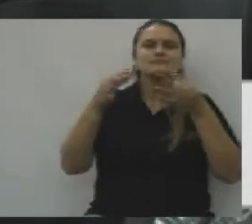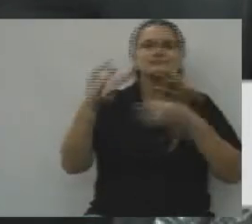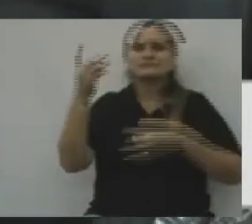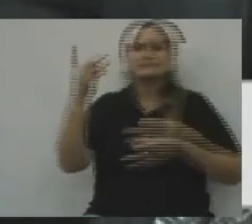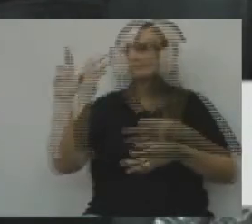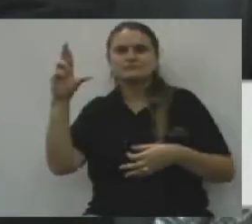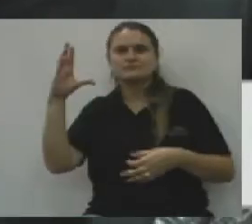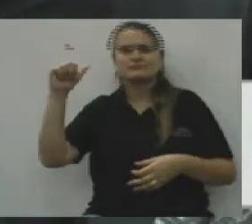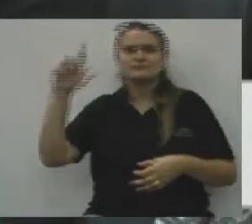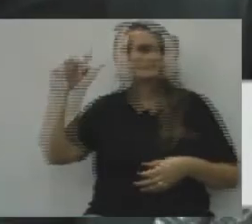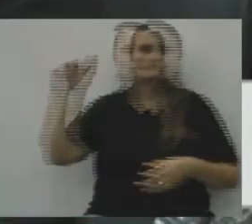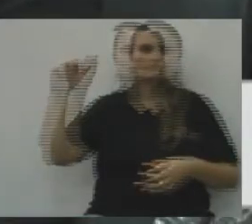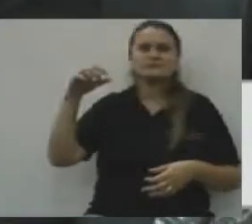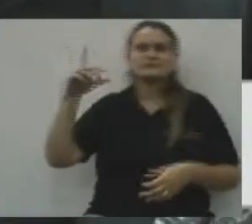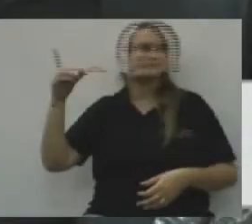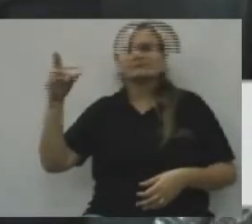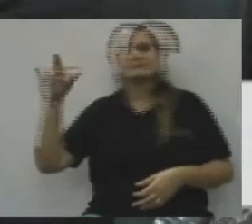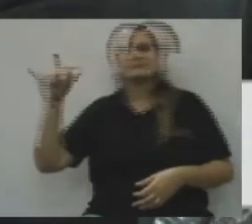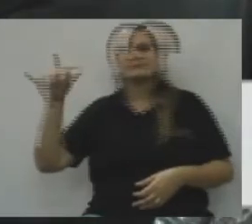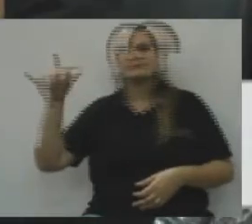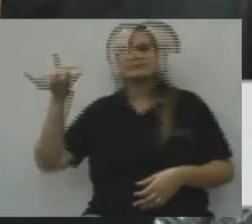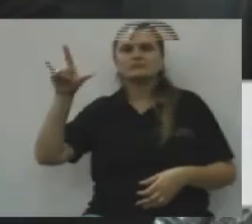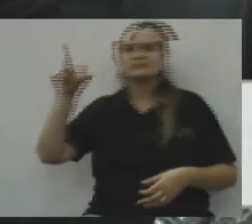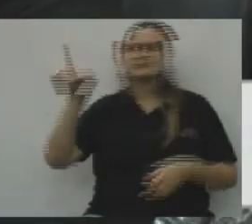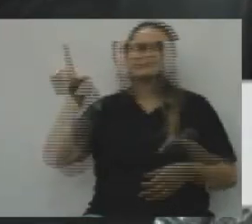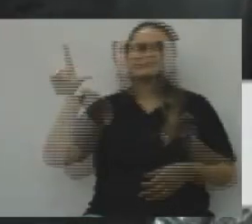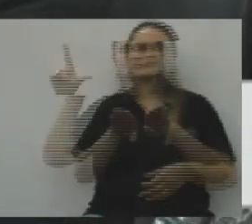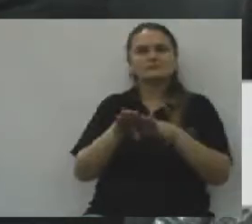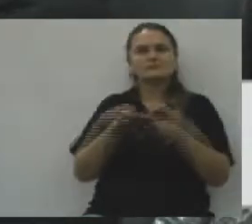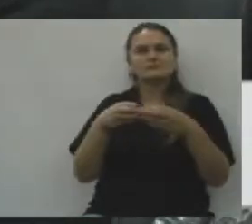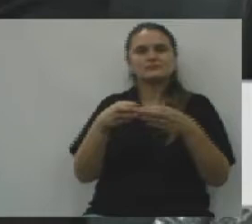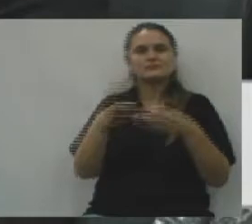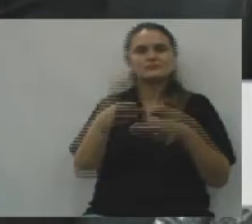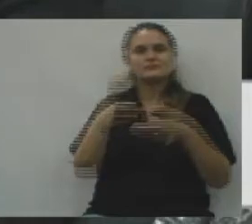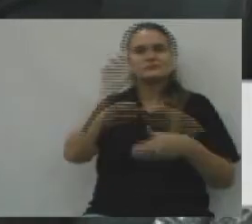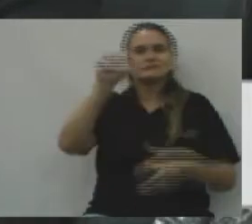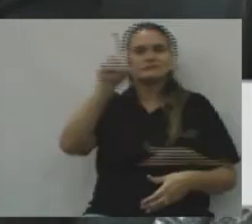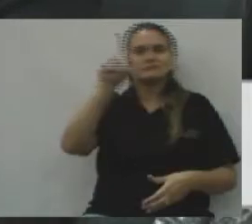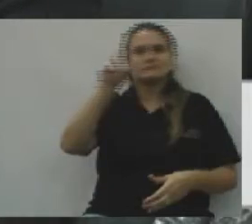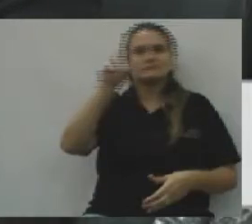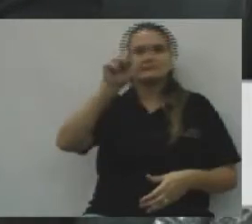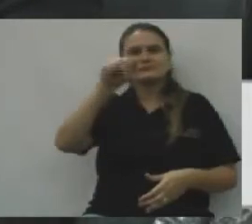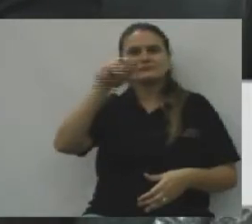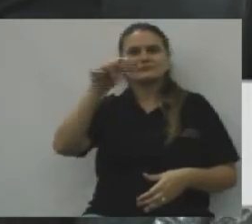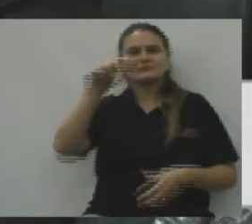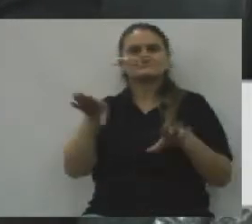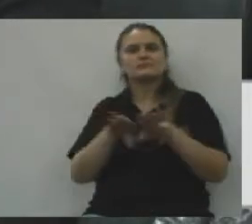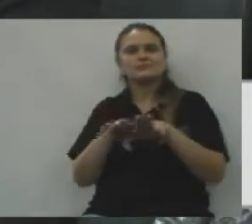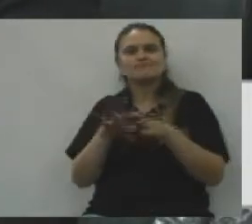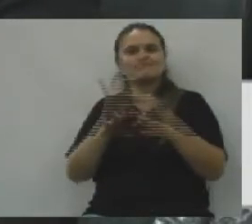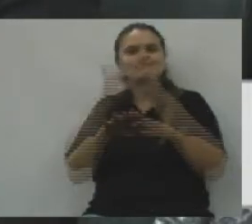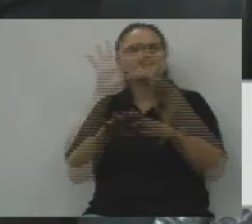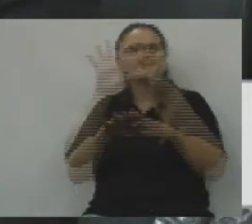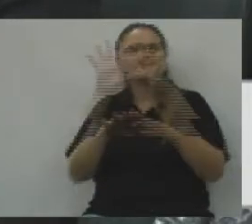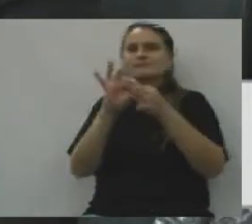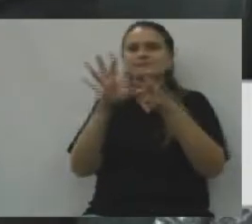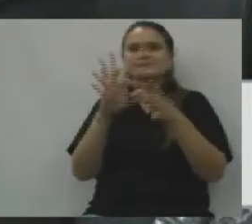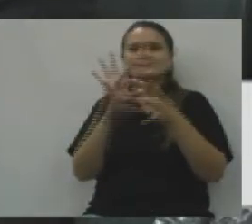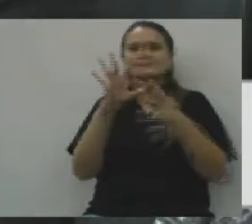doutor Júlio, a Adriana com sua equipe, e também ficando ele livre para sugestões e que